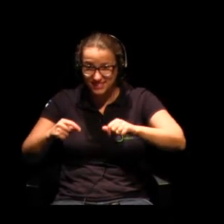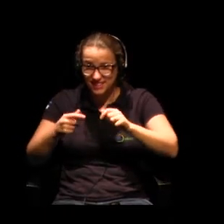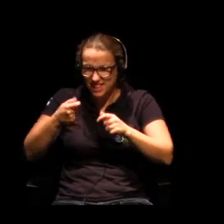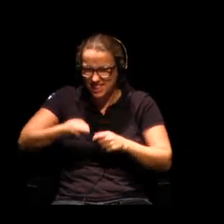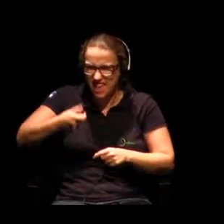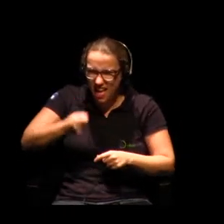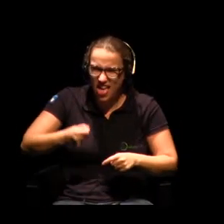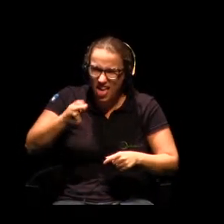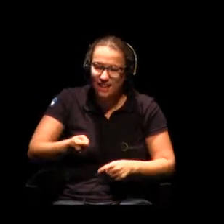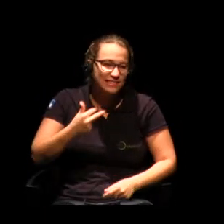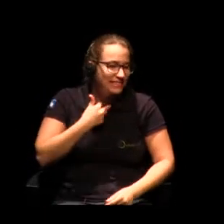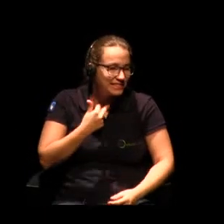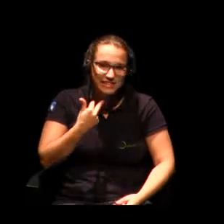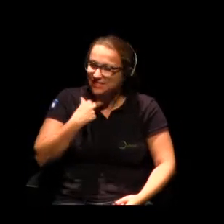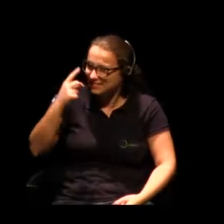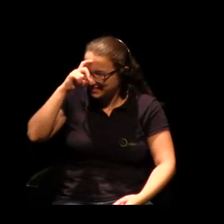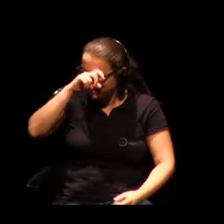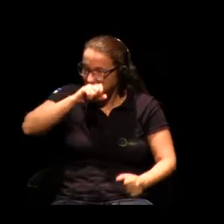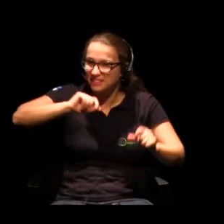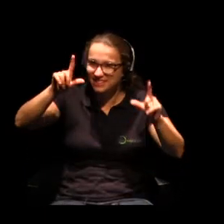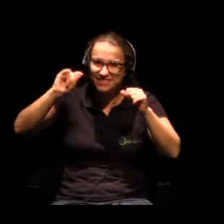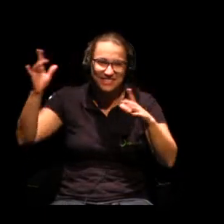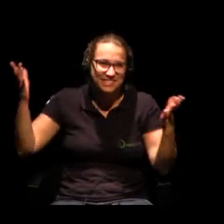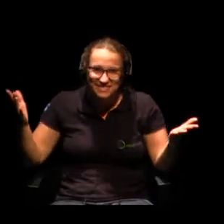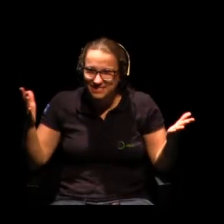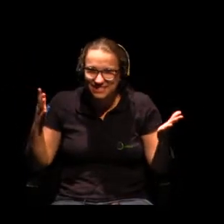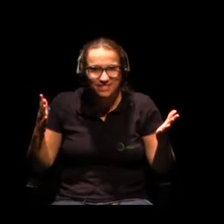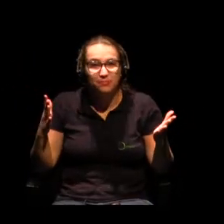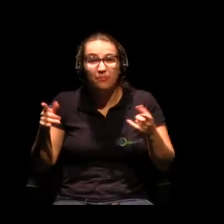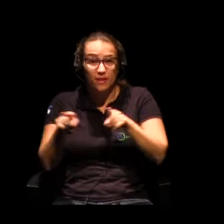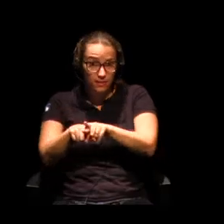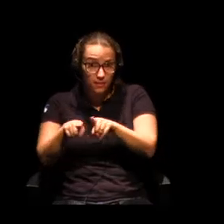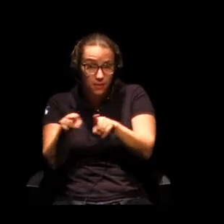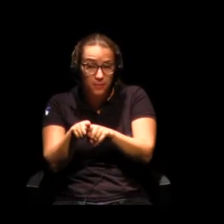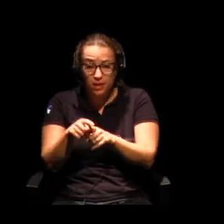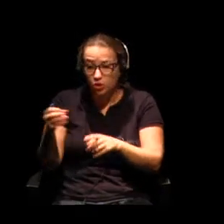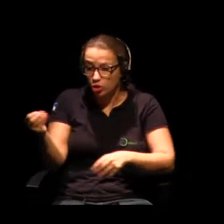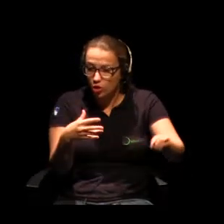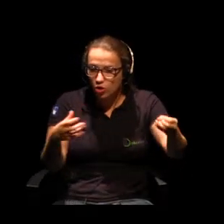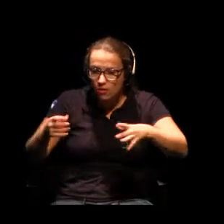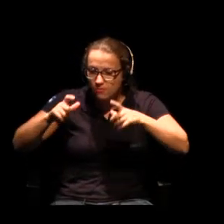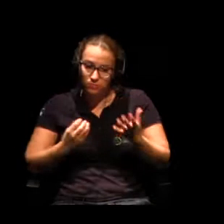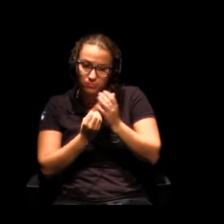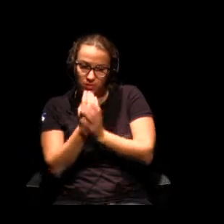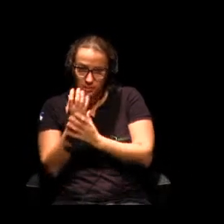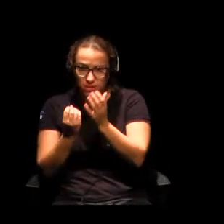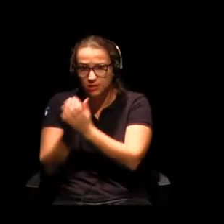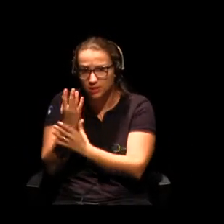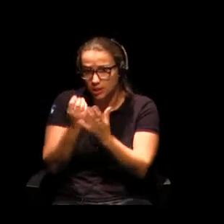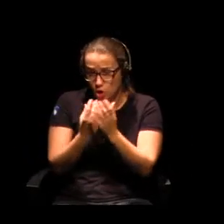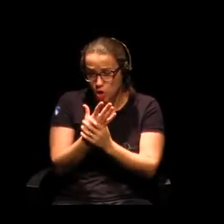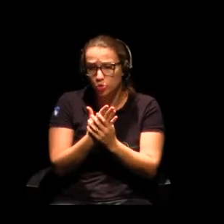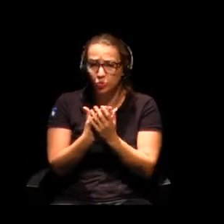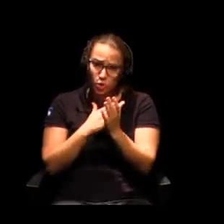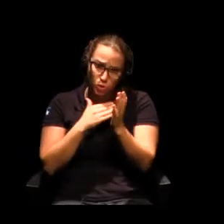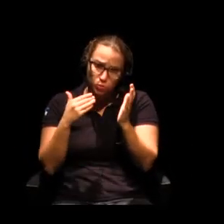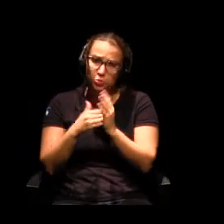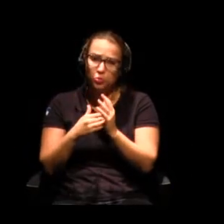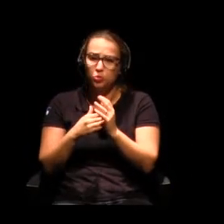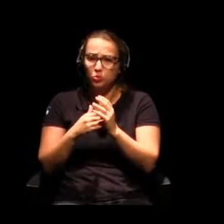mas não está passando. E também novos espaços para parques. Bem, ele